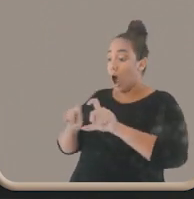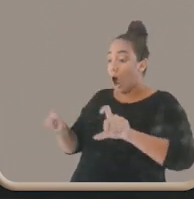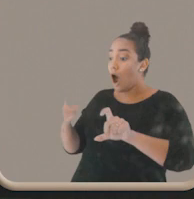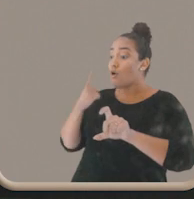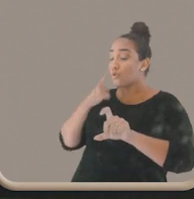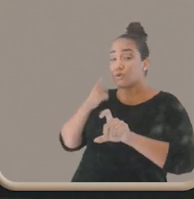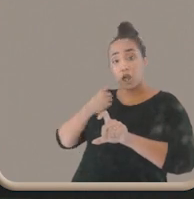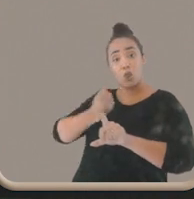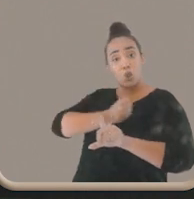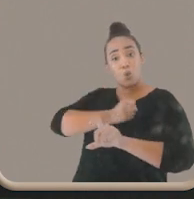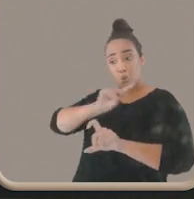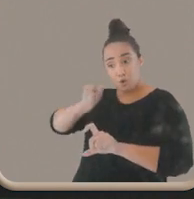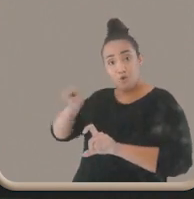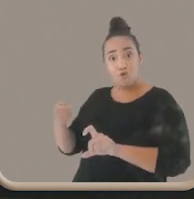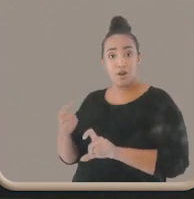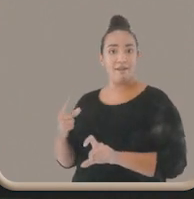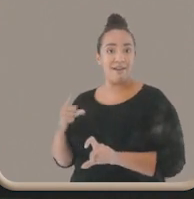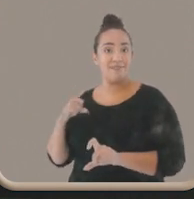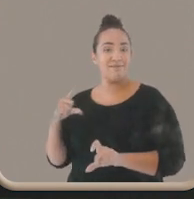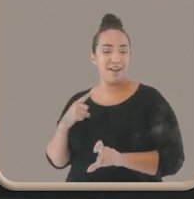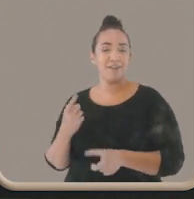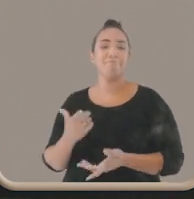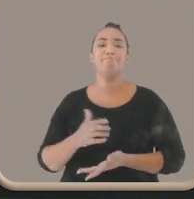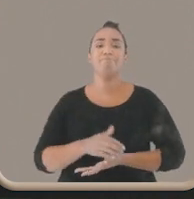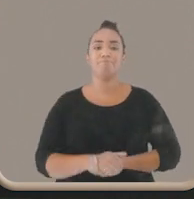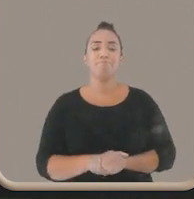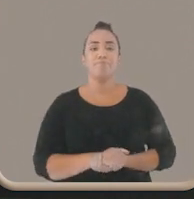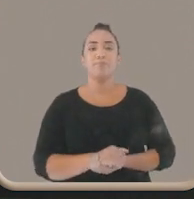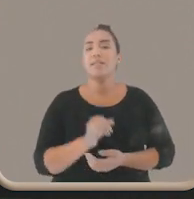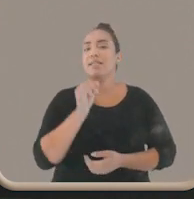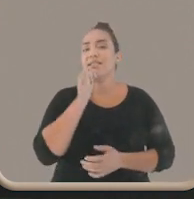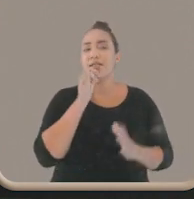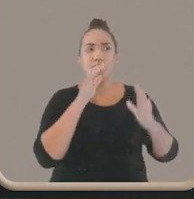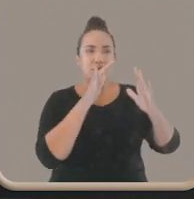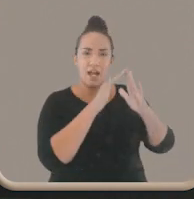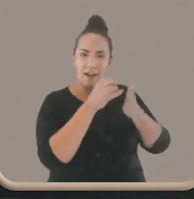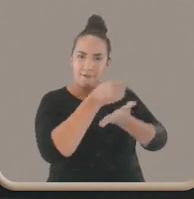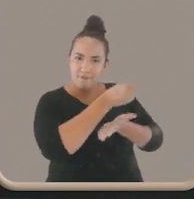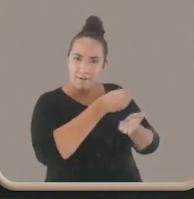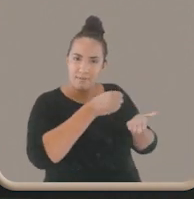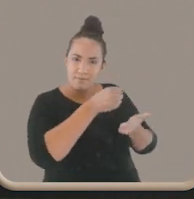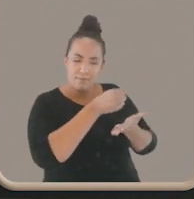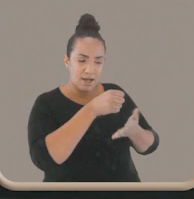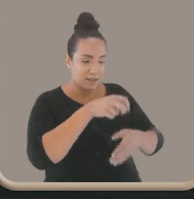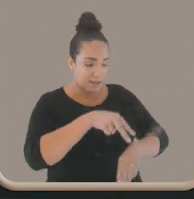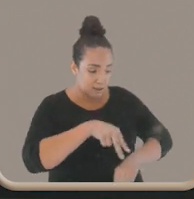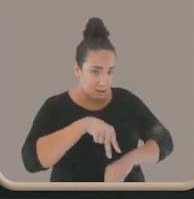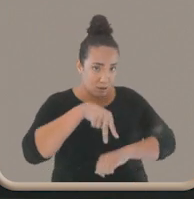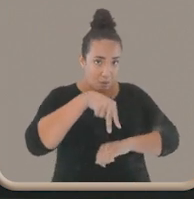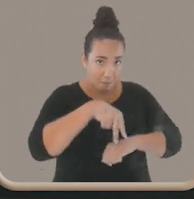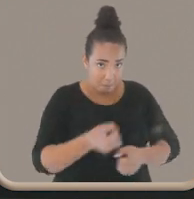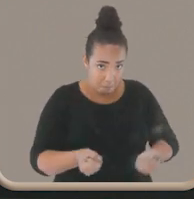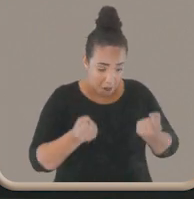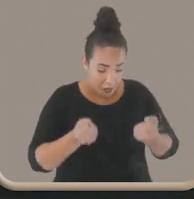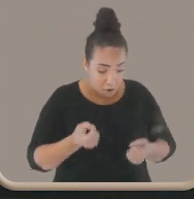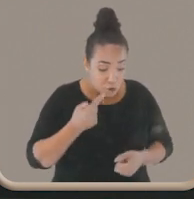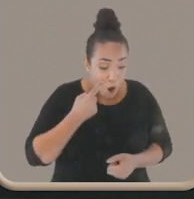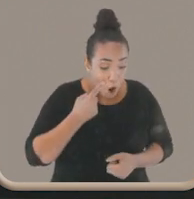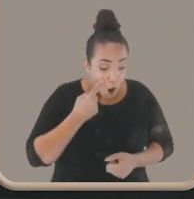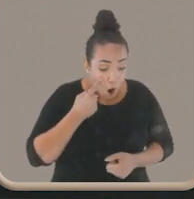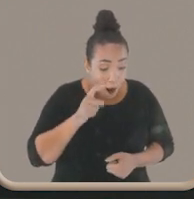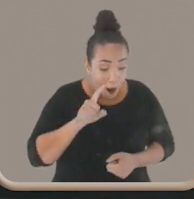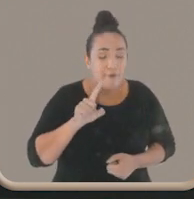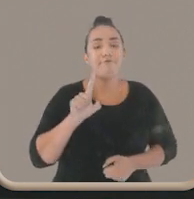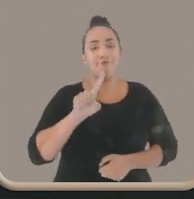prateleiras, todos são números decimais. Quando vamos na farmácia para usar a balança e ver quanto estamos